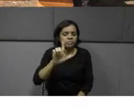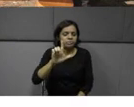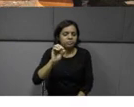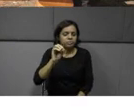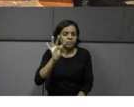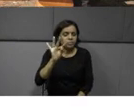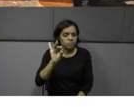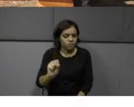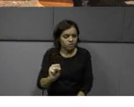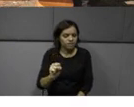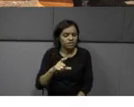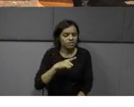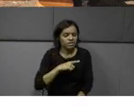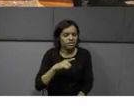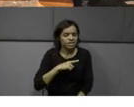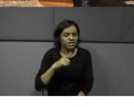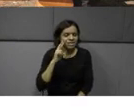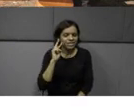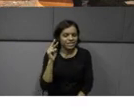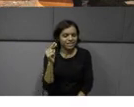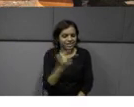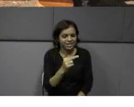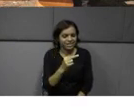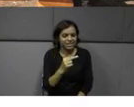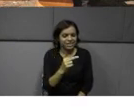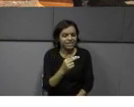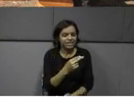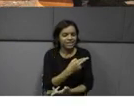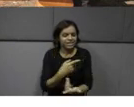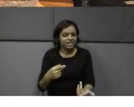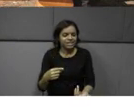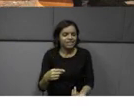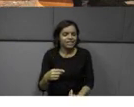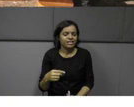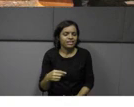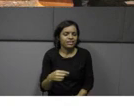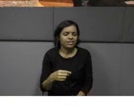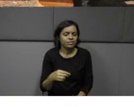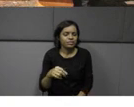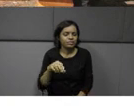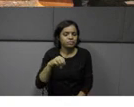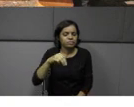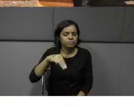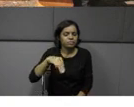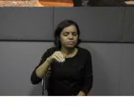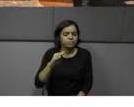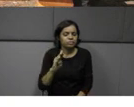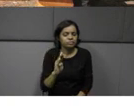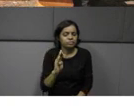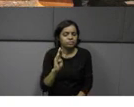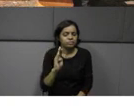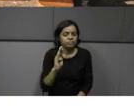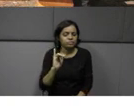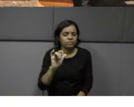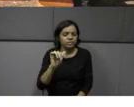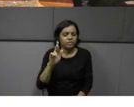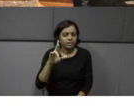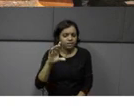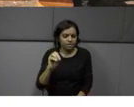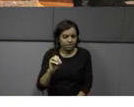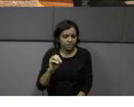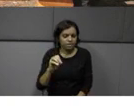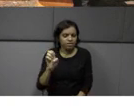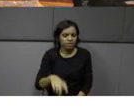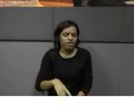são é é mobiliar o nome do mobiliário é mobiliar o alimento mas a cidade apelidou de banco babá